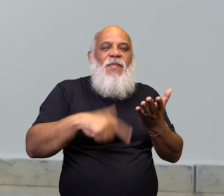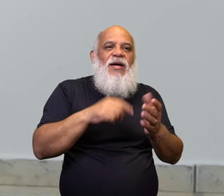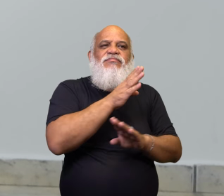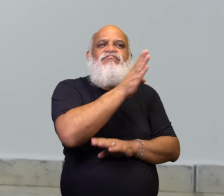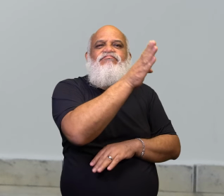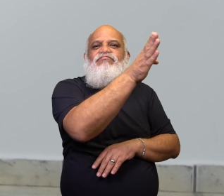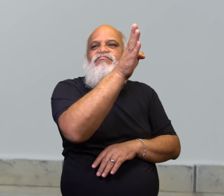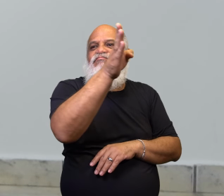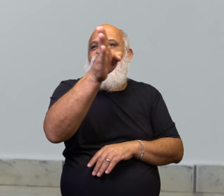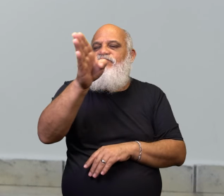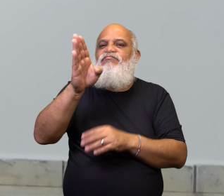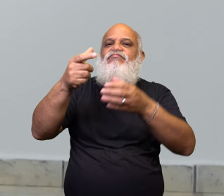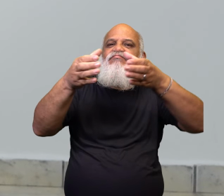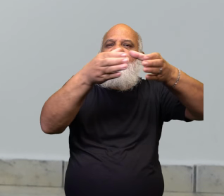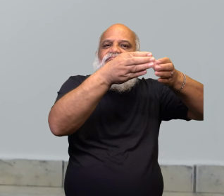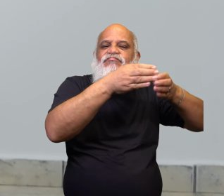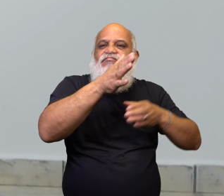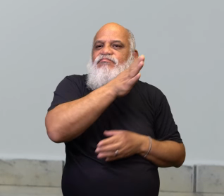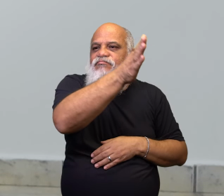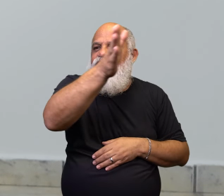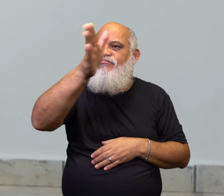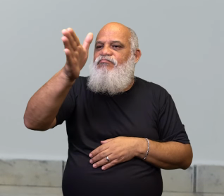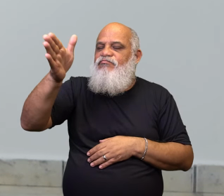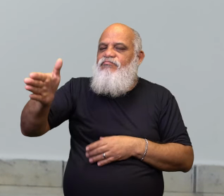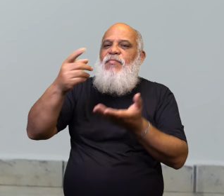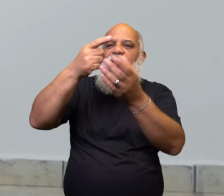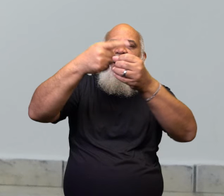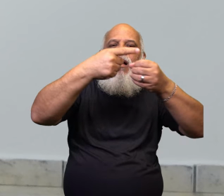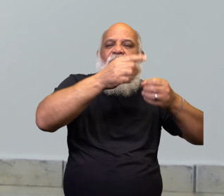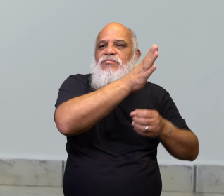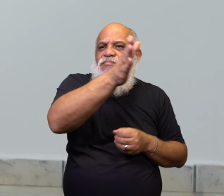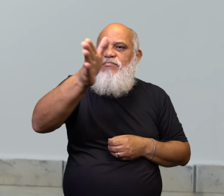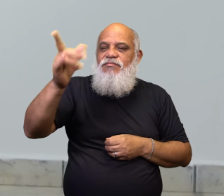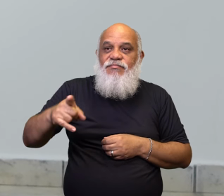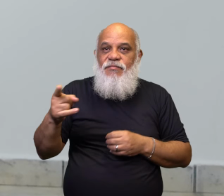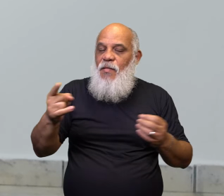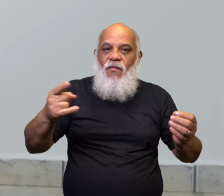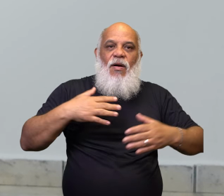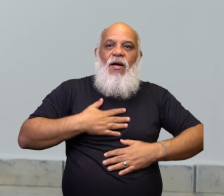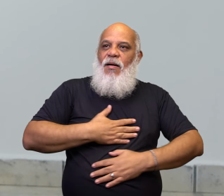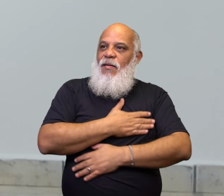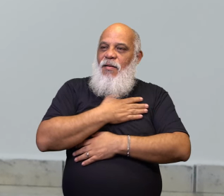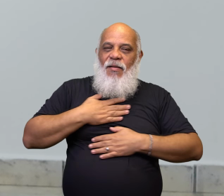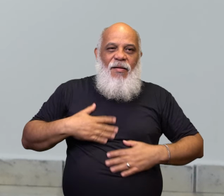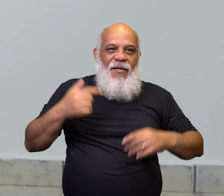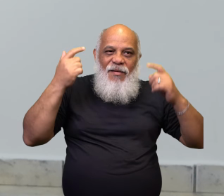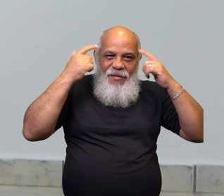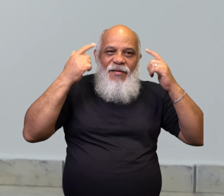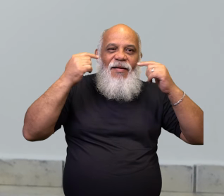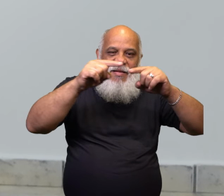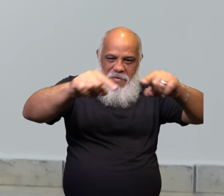né? Aqui da nossa região, por isso mesmo. Então, tudo ali para mim era tudo. Ali no palco, muita